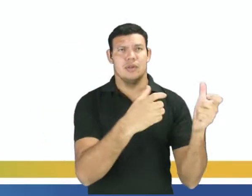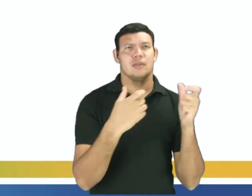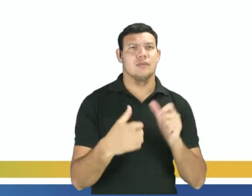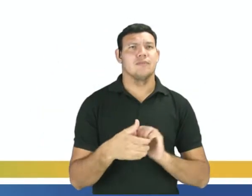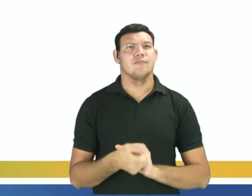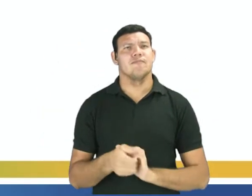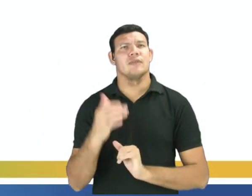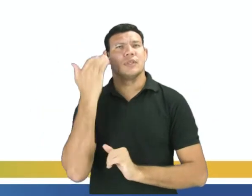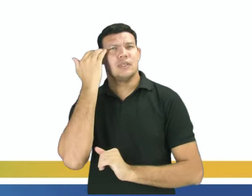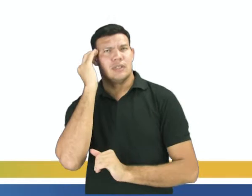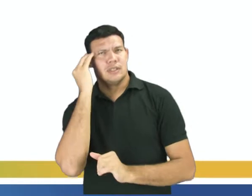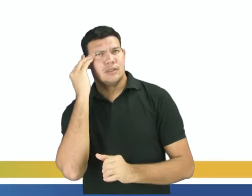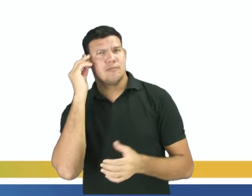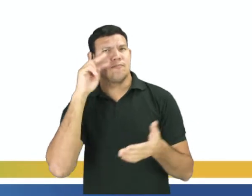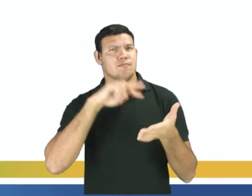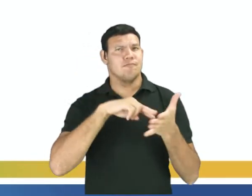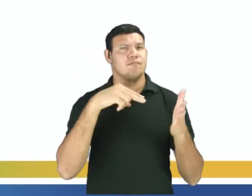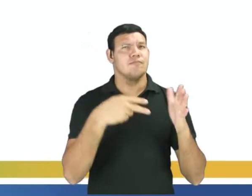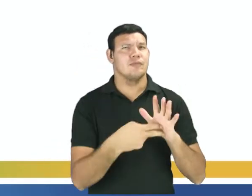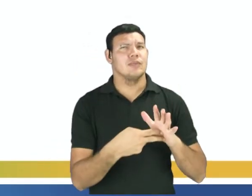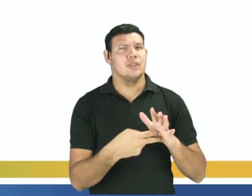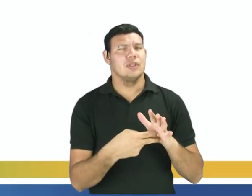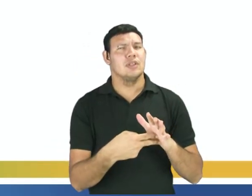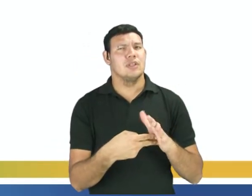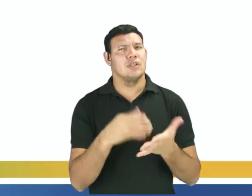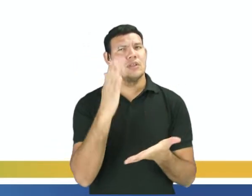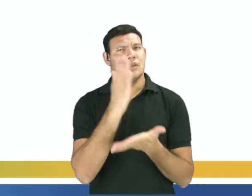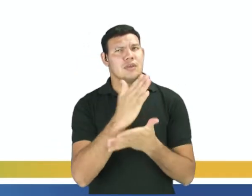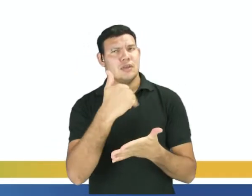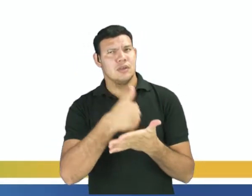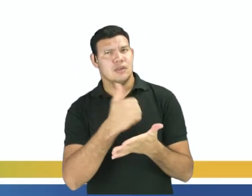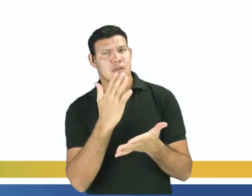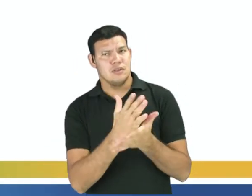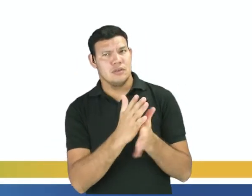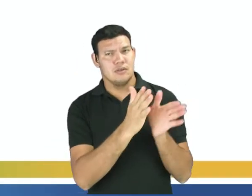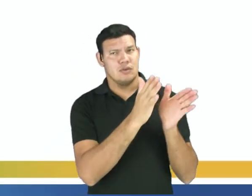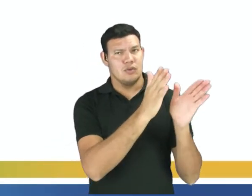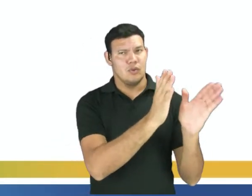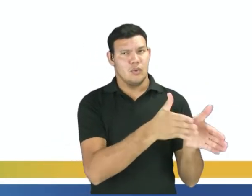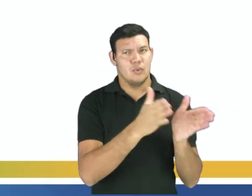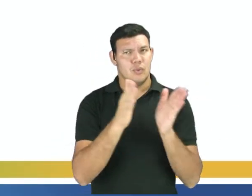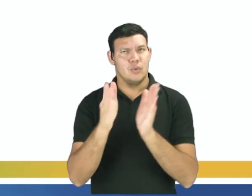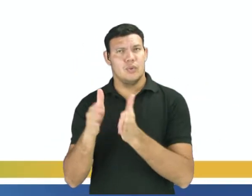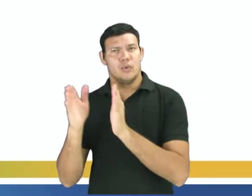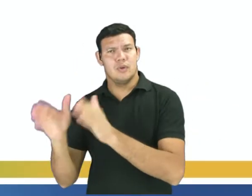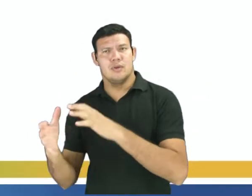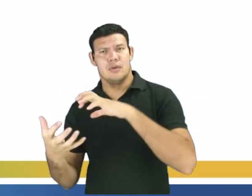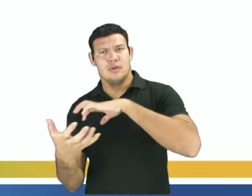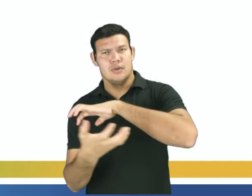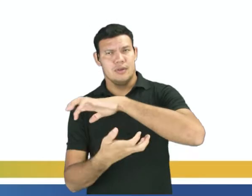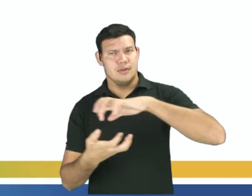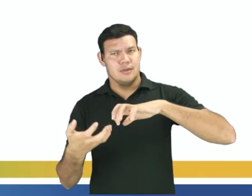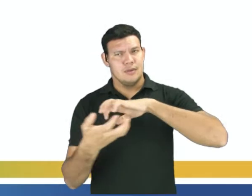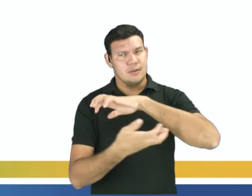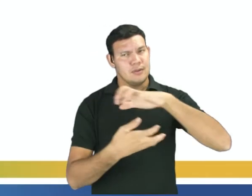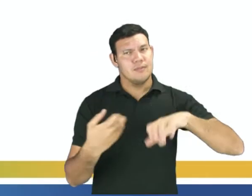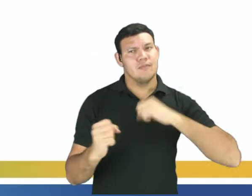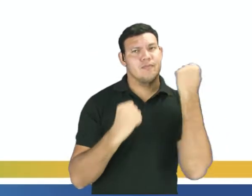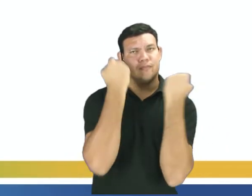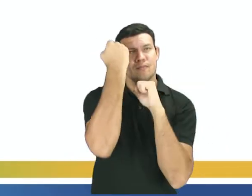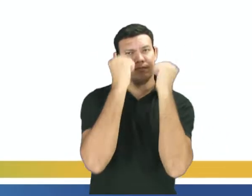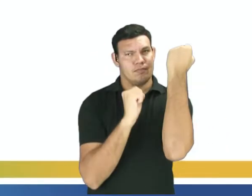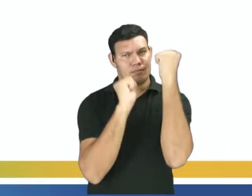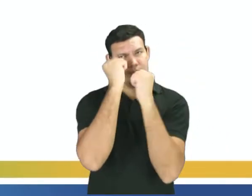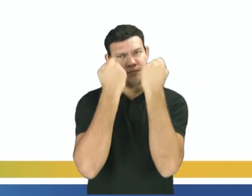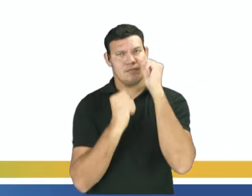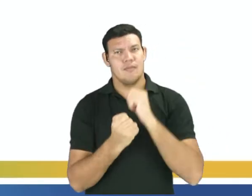essas mudanças, dividimos a industrialização em fases, chamada de revoluções industriais,